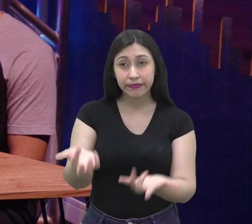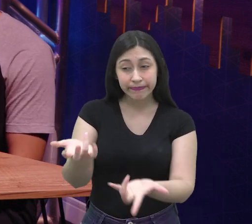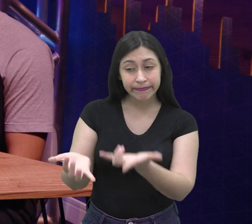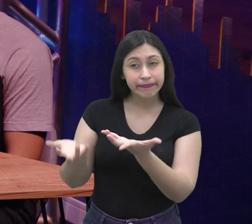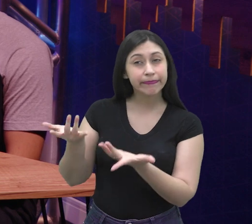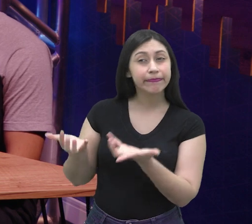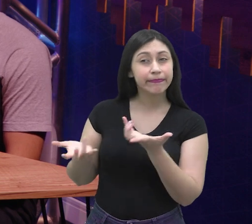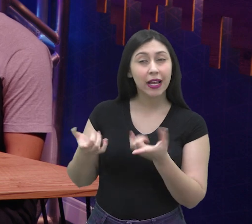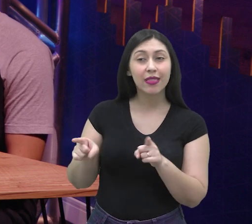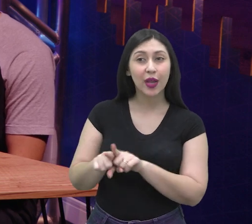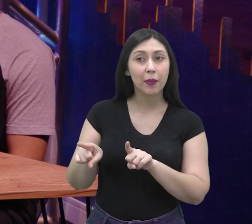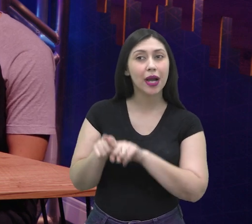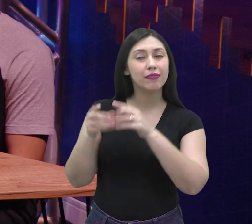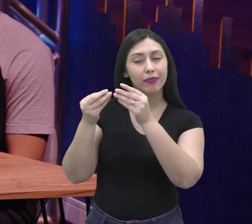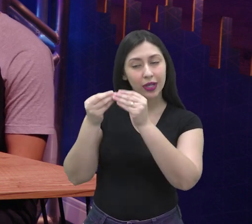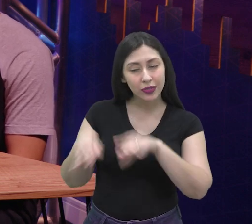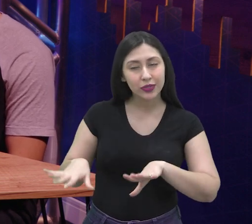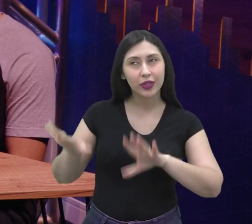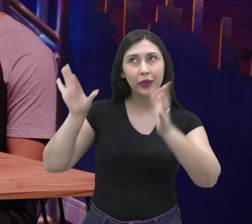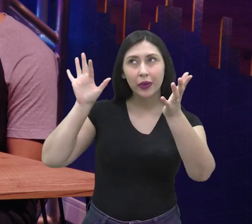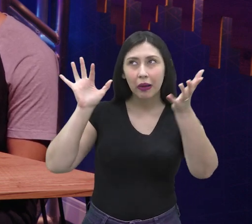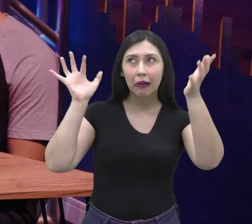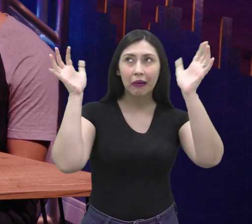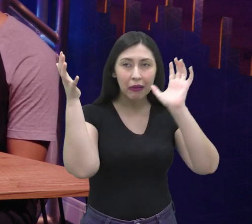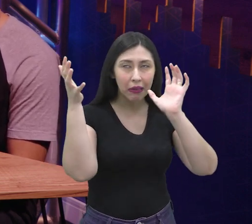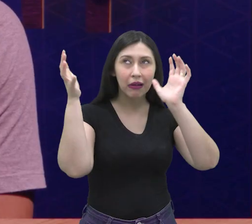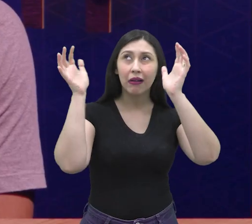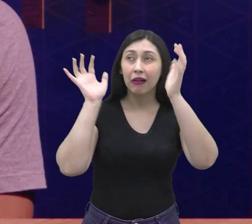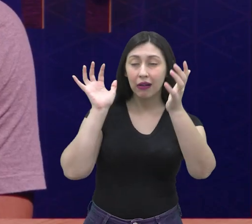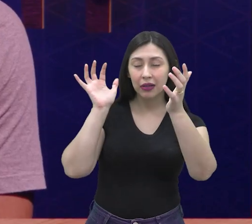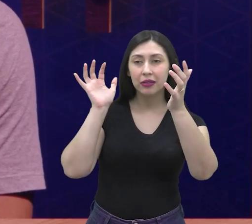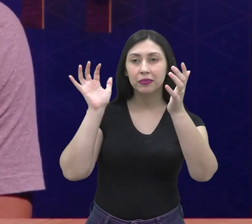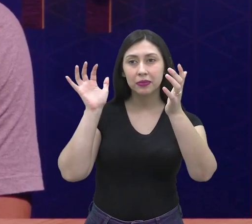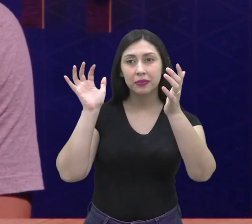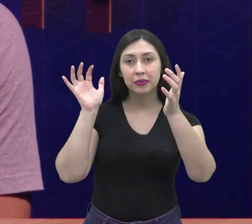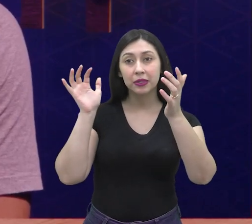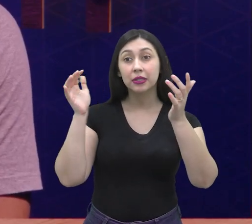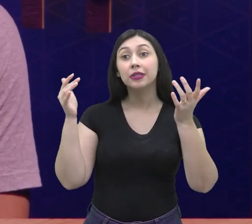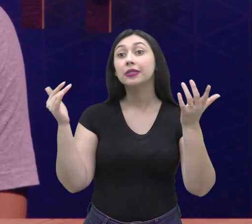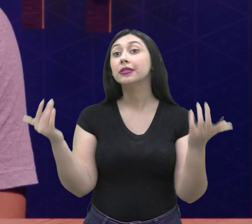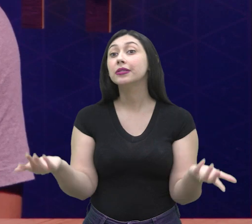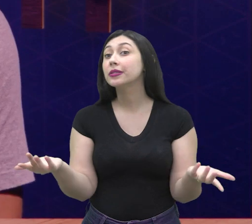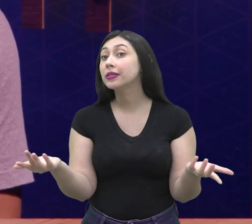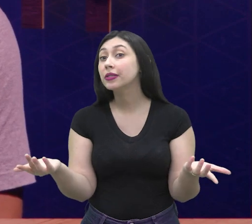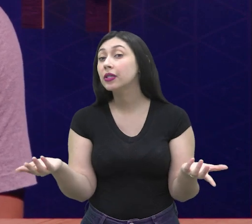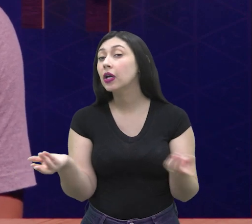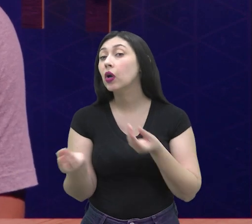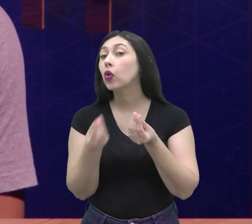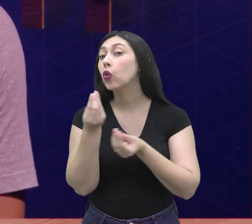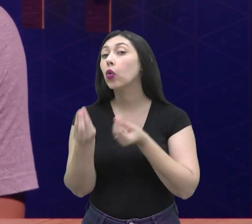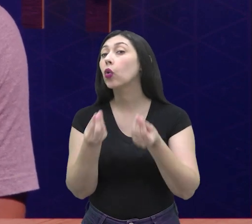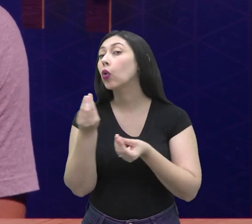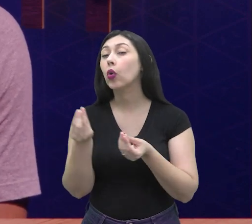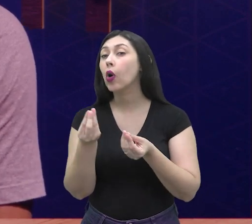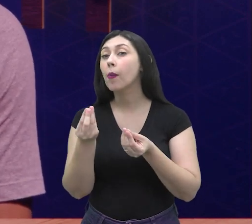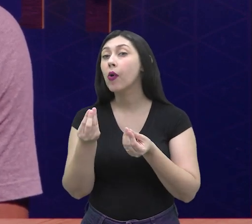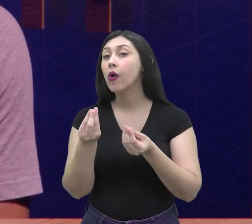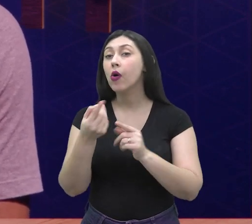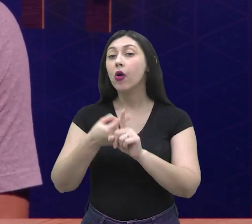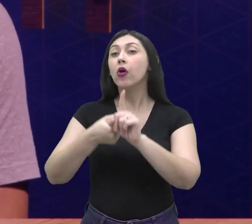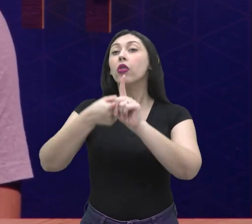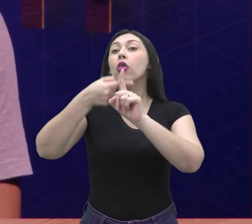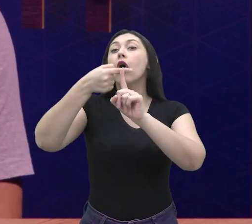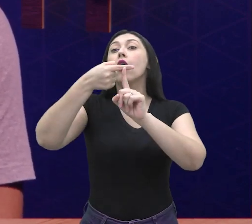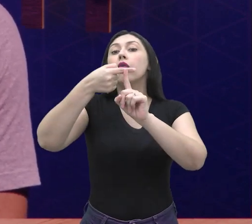queimada também afeta, né, o clima, a gente já comentou aqui. E aí, pra gente dar um jeito no aquecimento